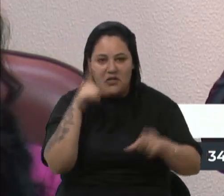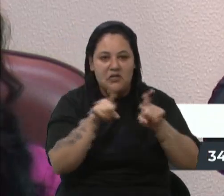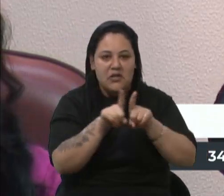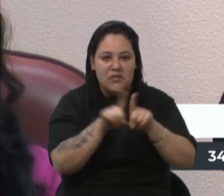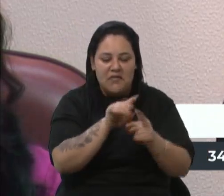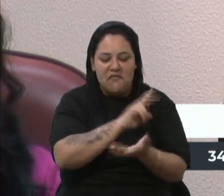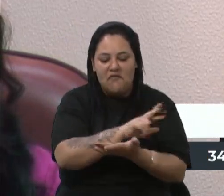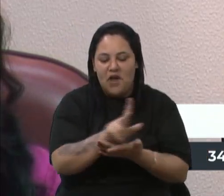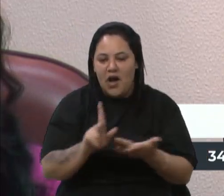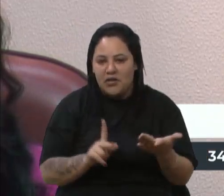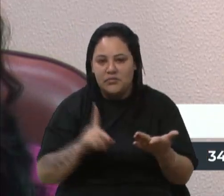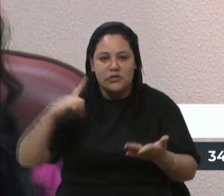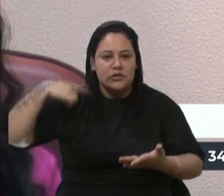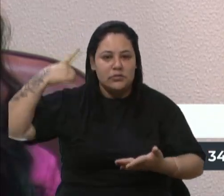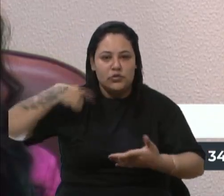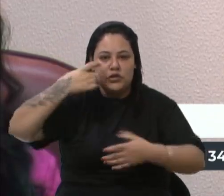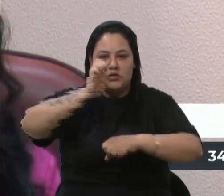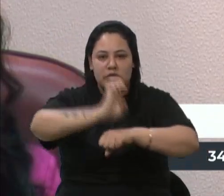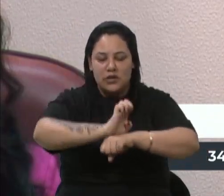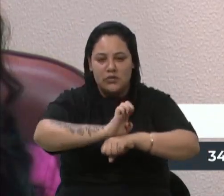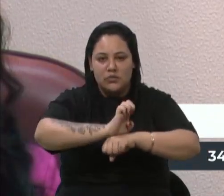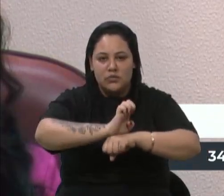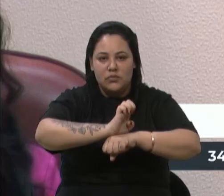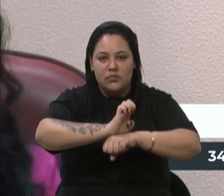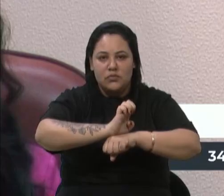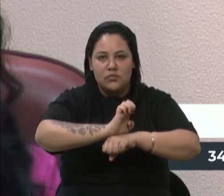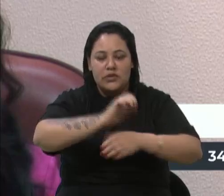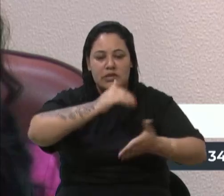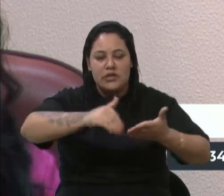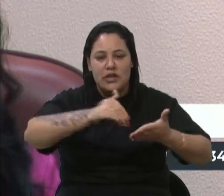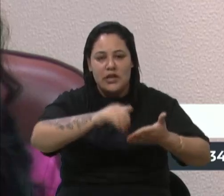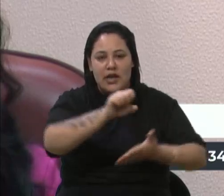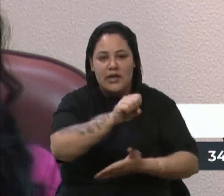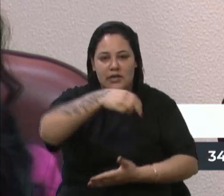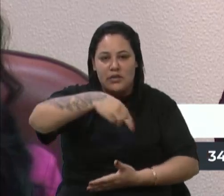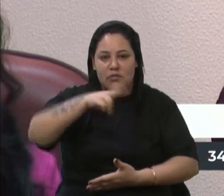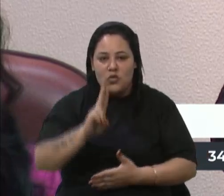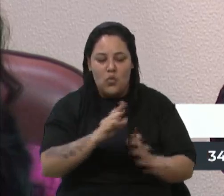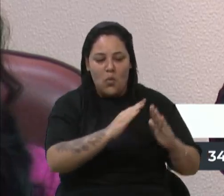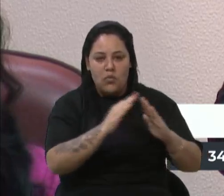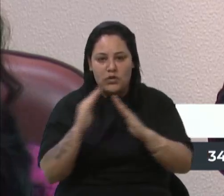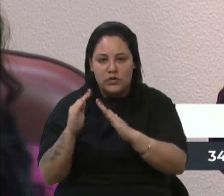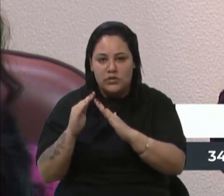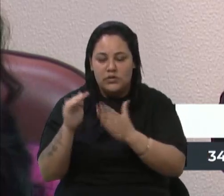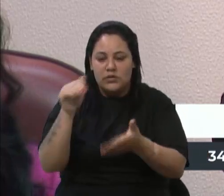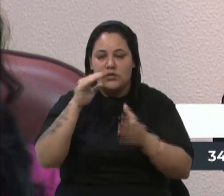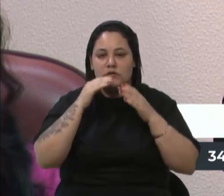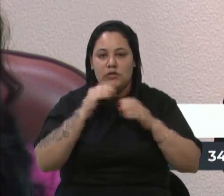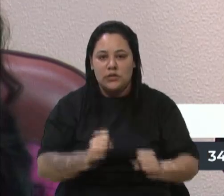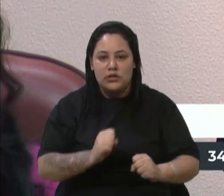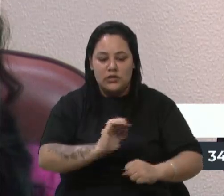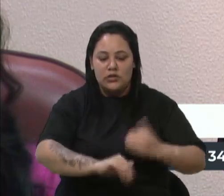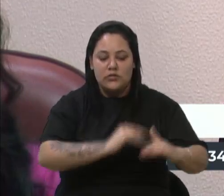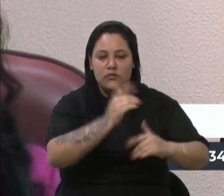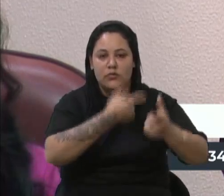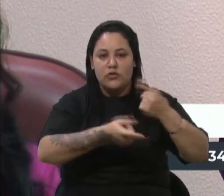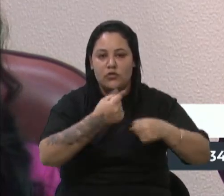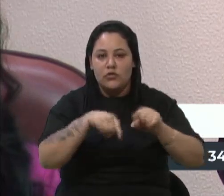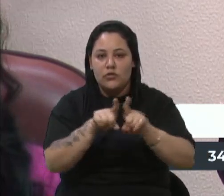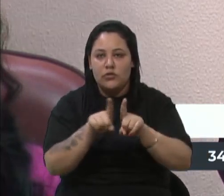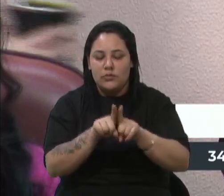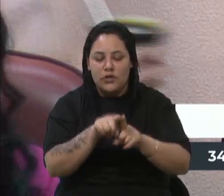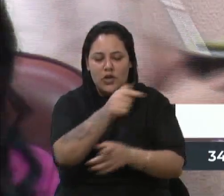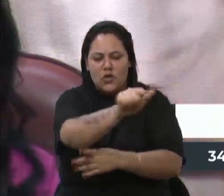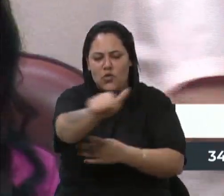vezes deputado estadual secretário da SMU da habitação da secretaria de desenvolvimento econômico entre